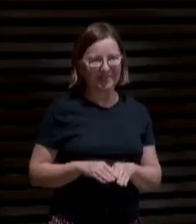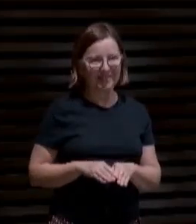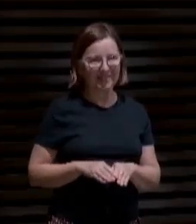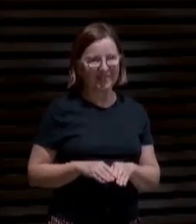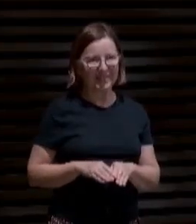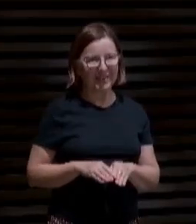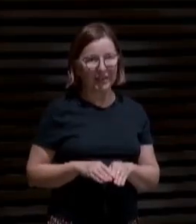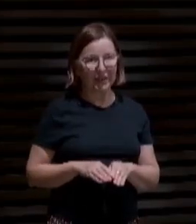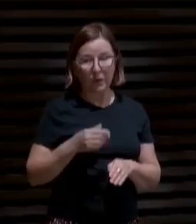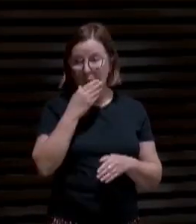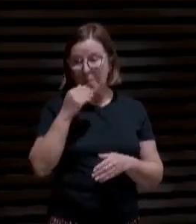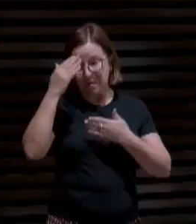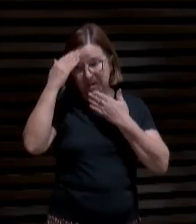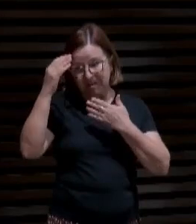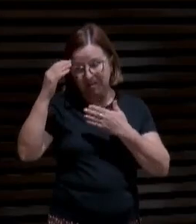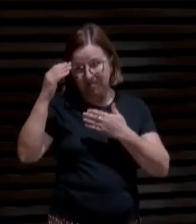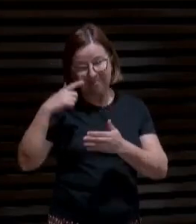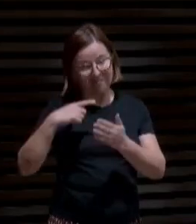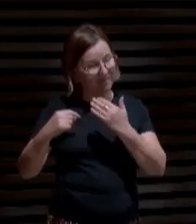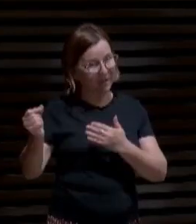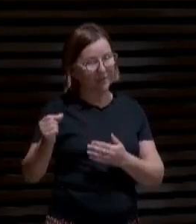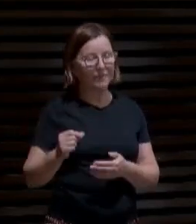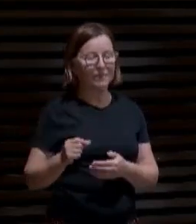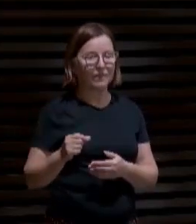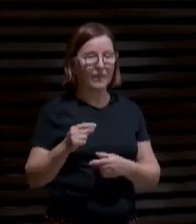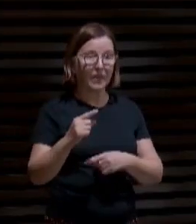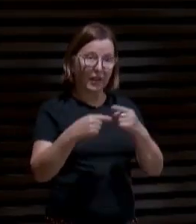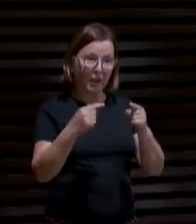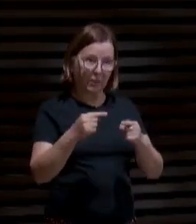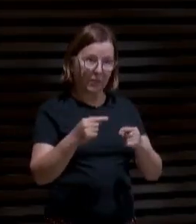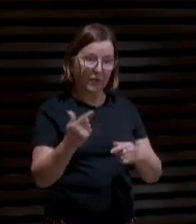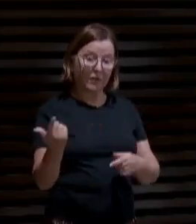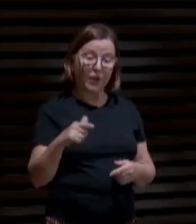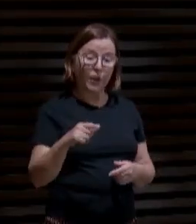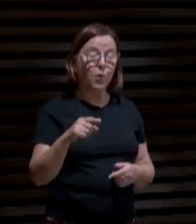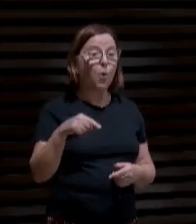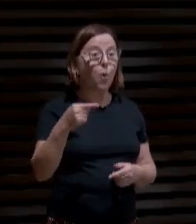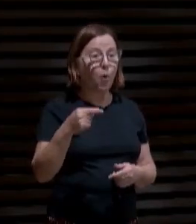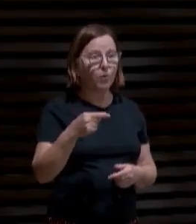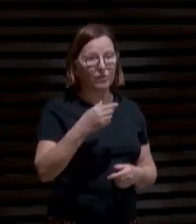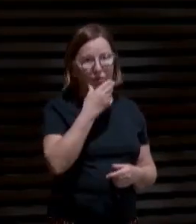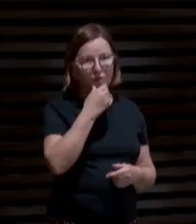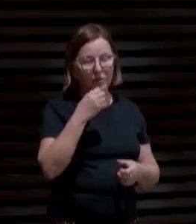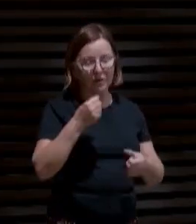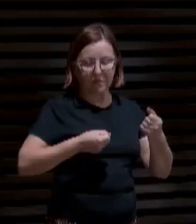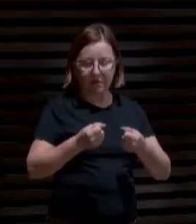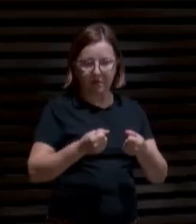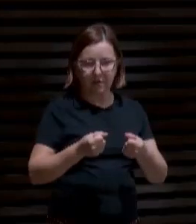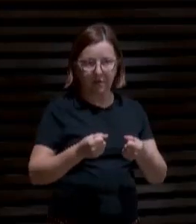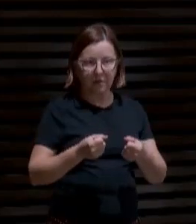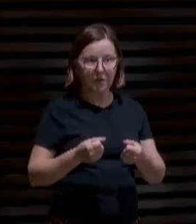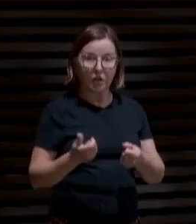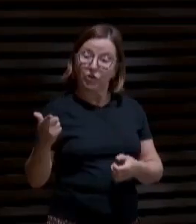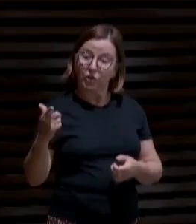O forasteiro agradeceu e partiu. Minutos depois, apareceu outro motorista e tem a mesma conversa